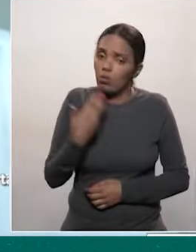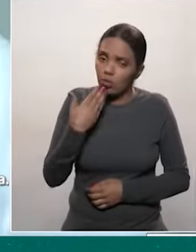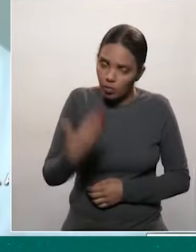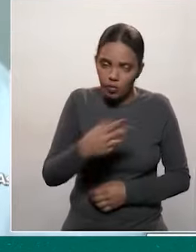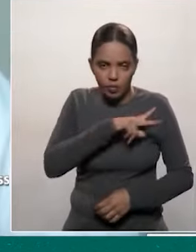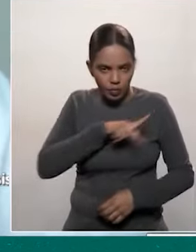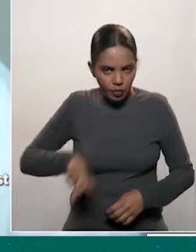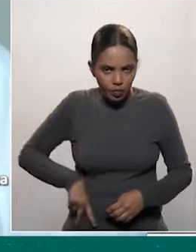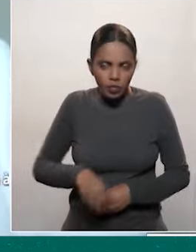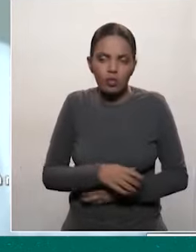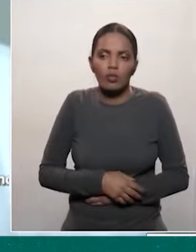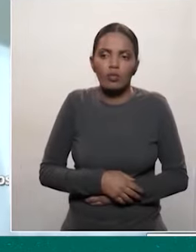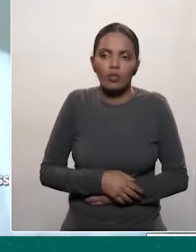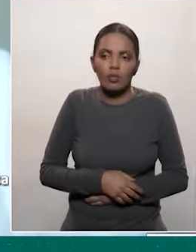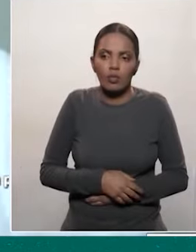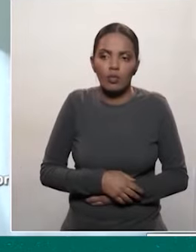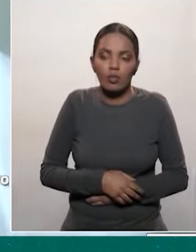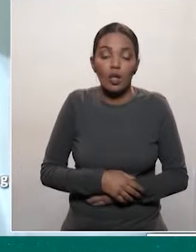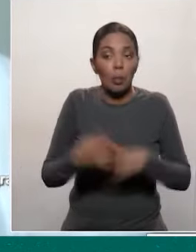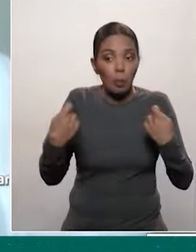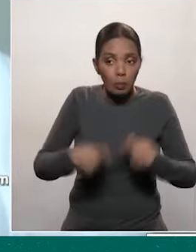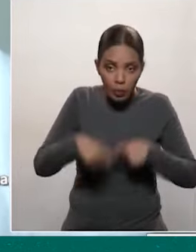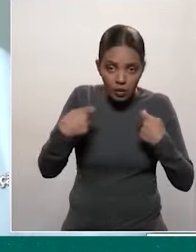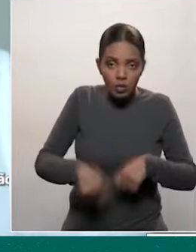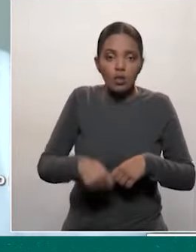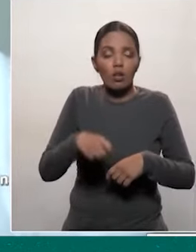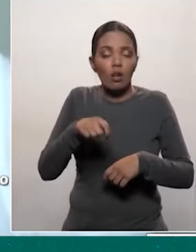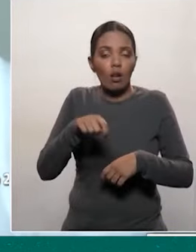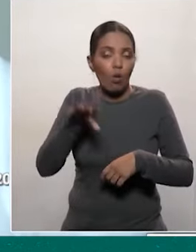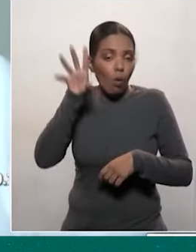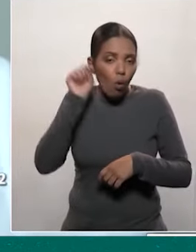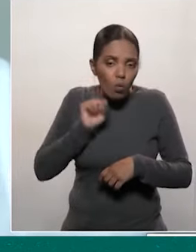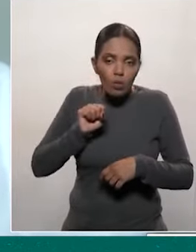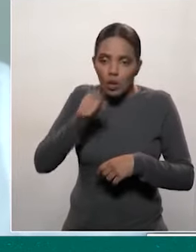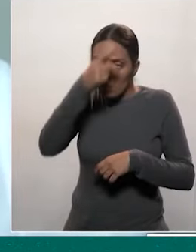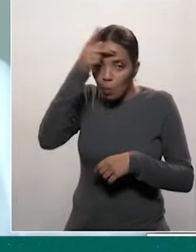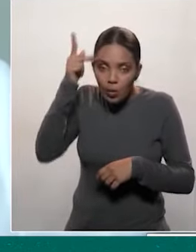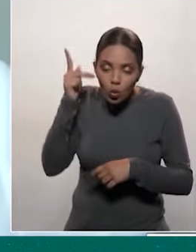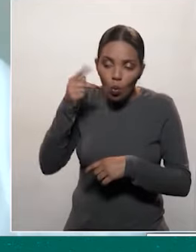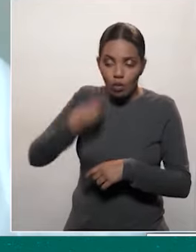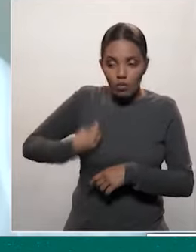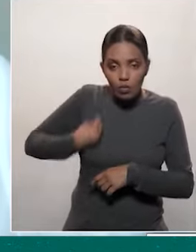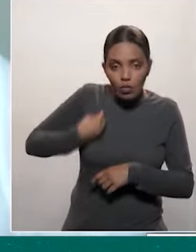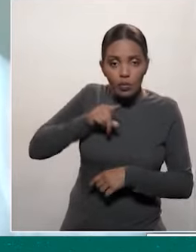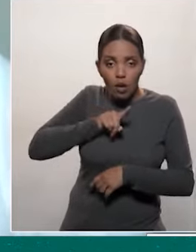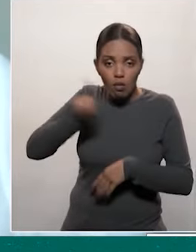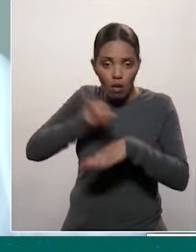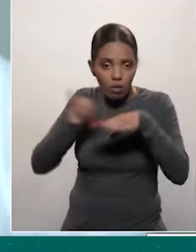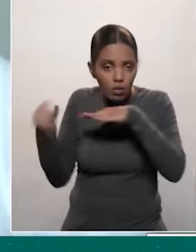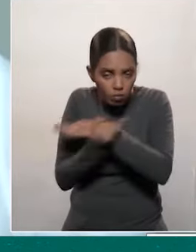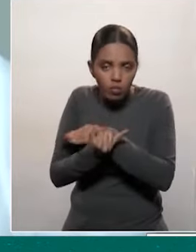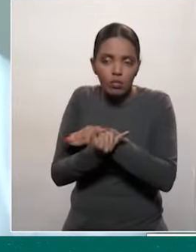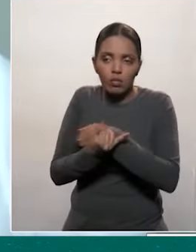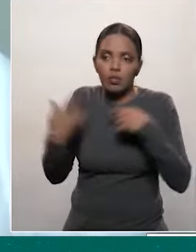senhor presidente, é que a comunidade seja escutada, que a gente possa entender exatamente do que se trata e fazer